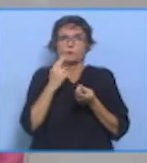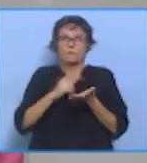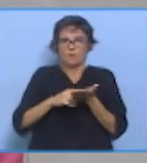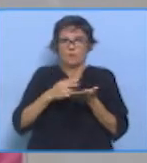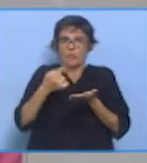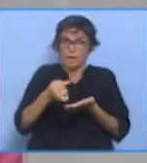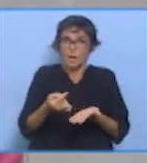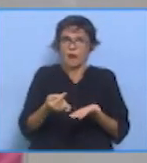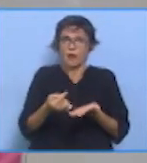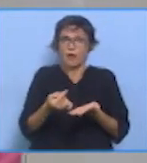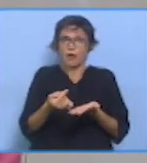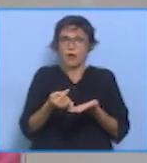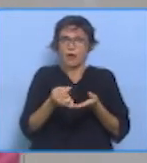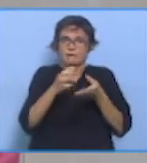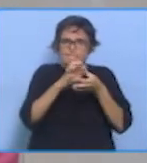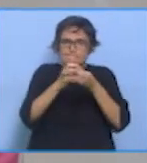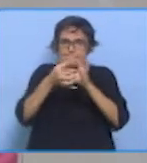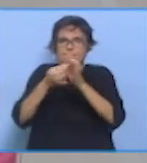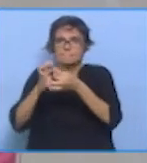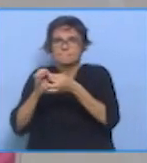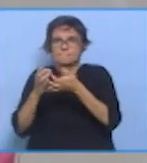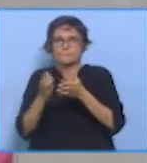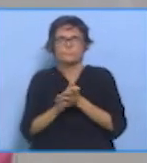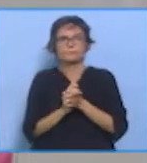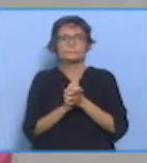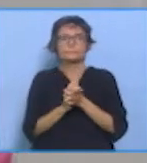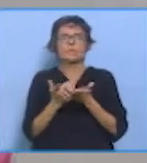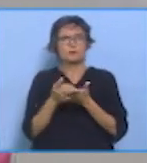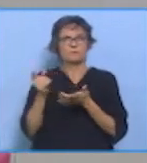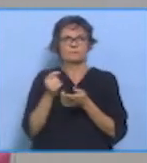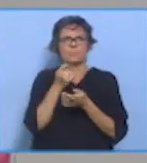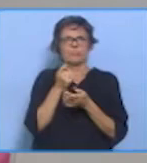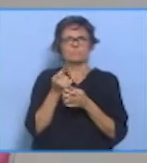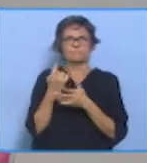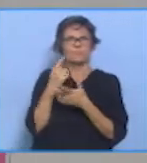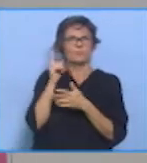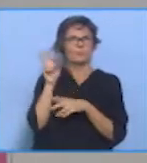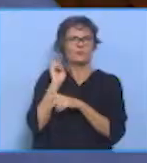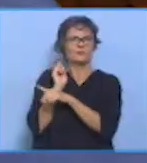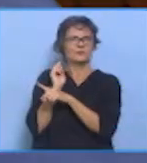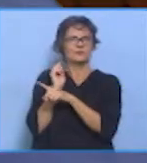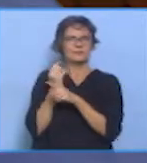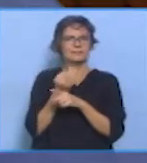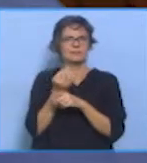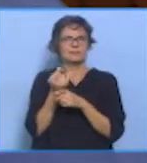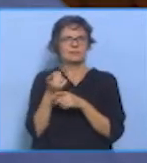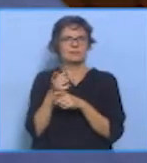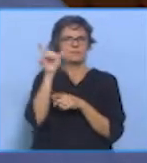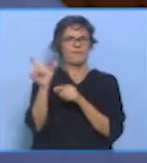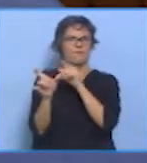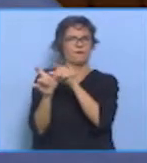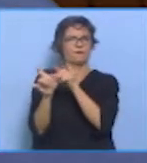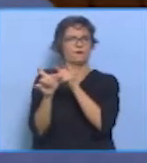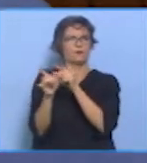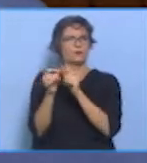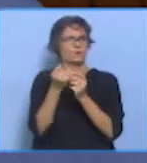o Marco, e eu estava a pensar assim, bom, realmente isto é um caso extraordinário, como outros que se converteram, por